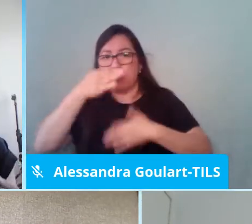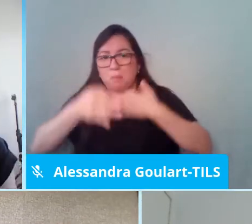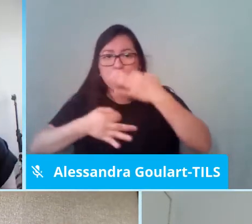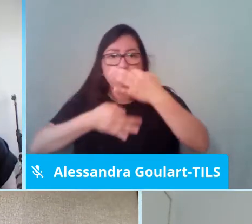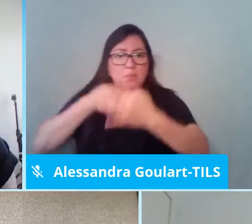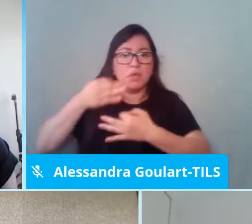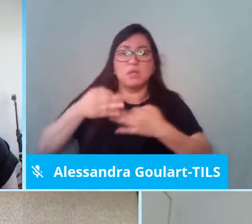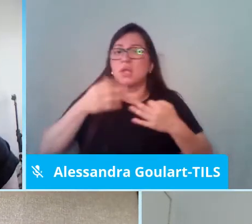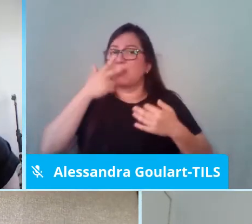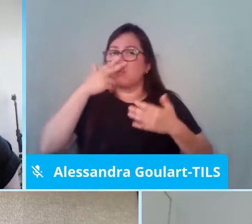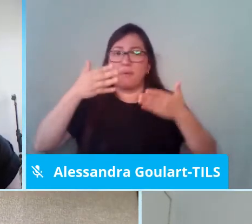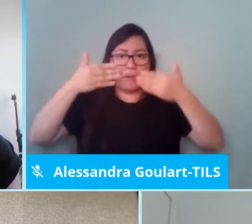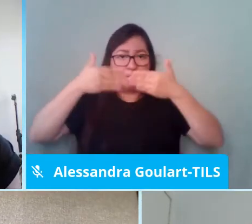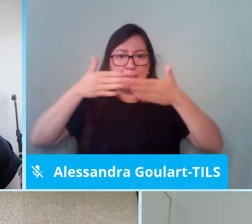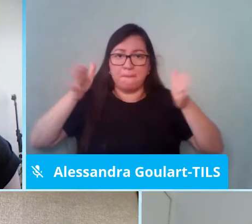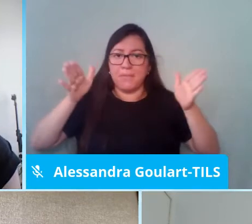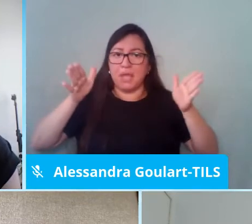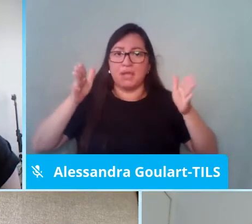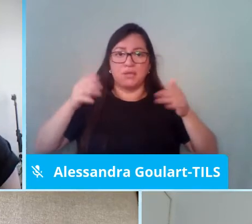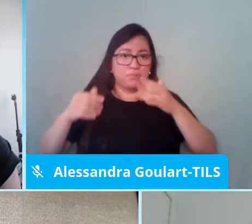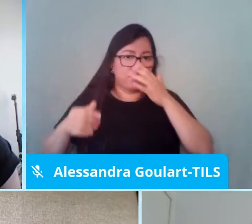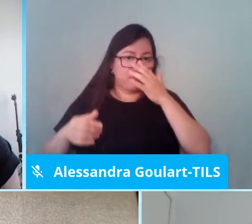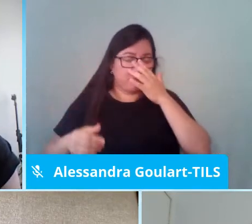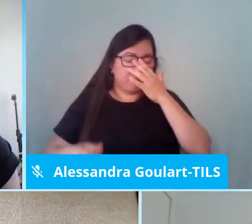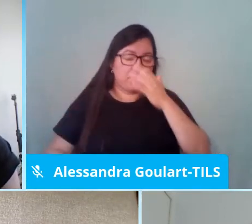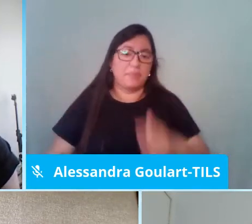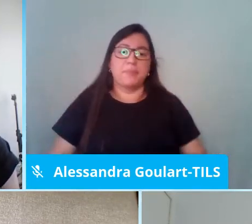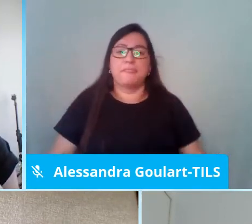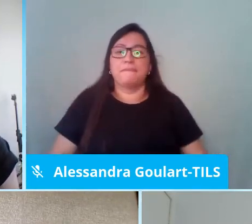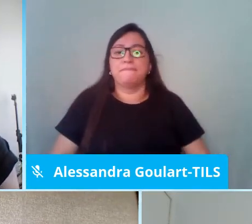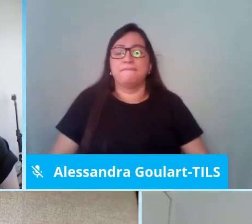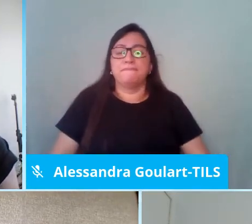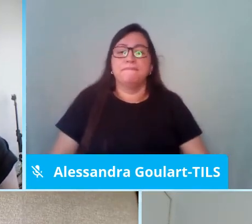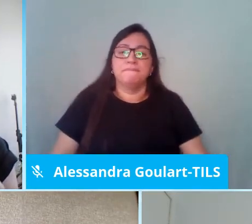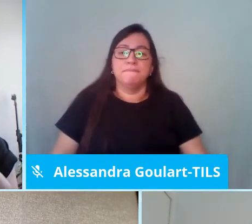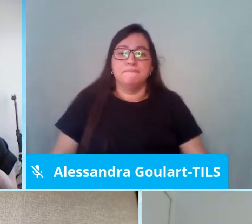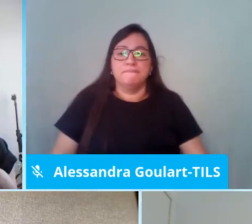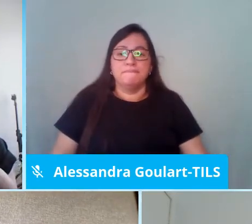muito aberta. Teve algum comentário que eu anotei também,